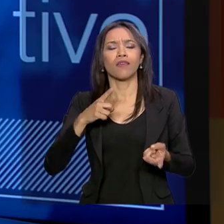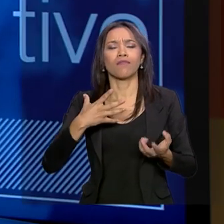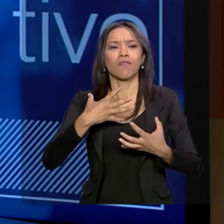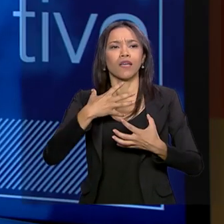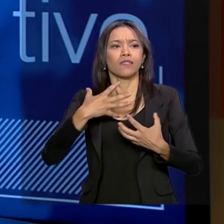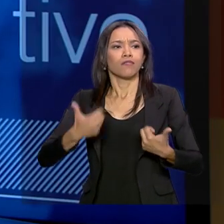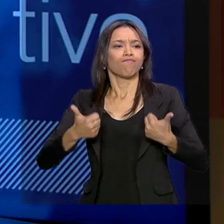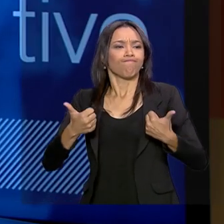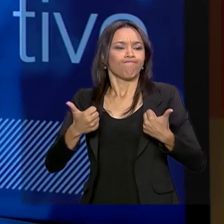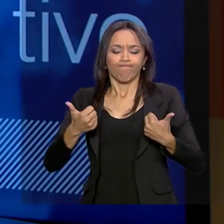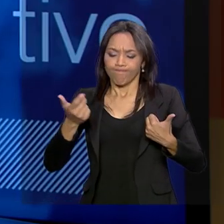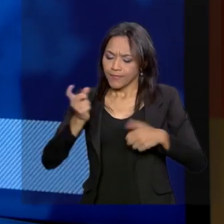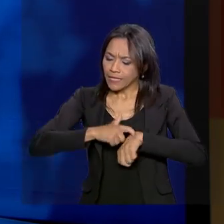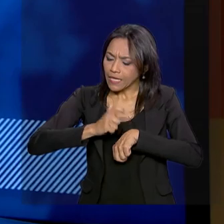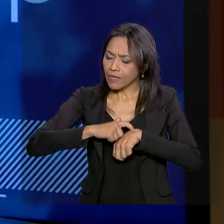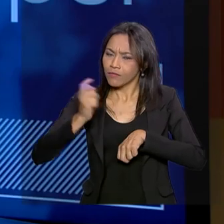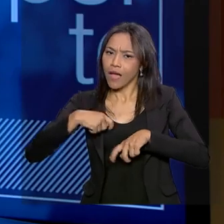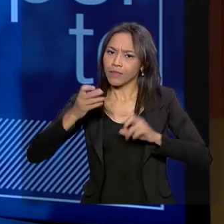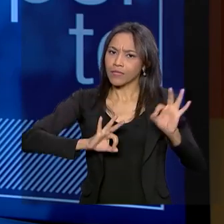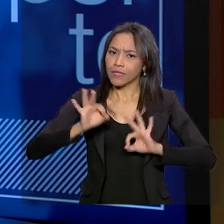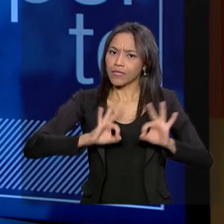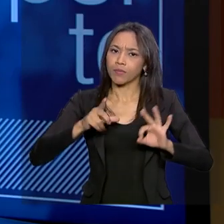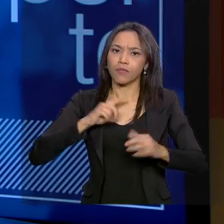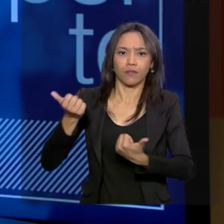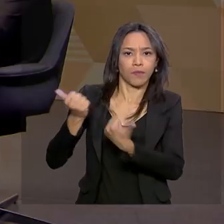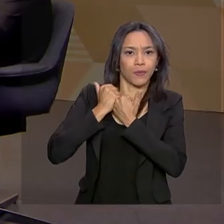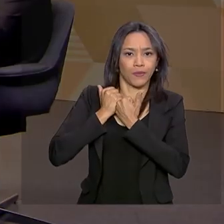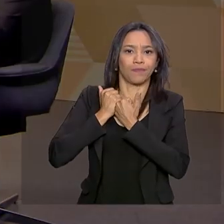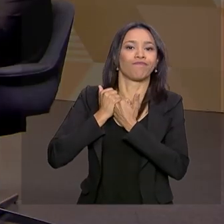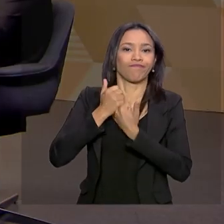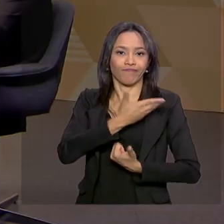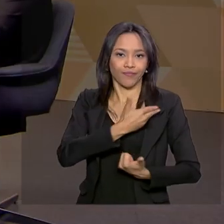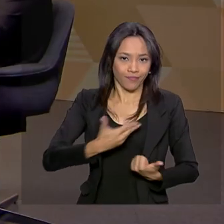de se prepararem porque estão amparados pelo Bolsa Atleta.